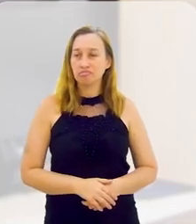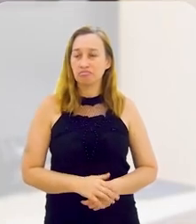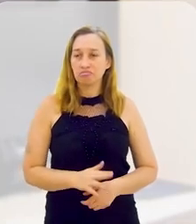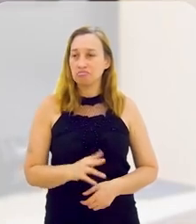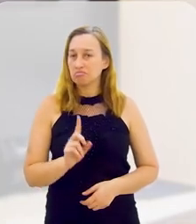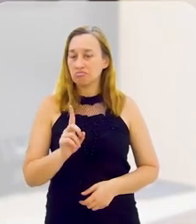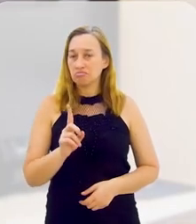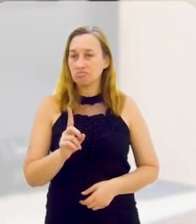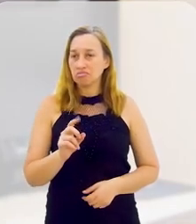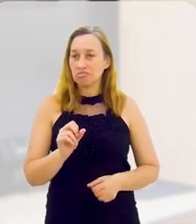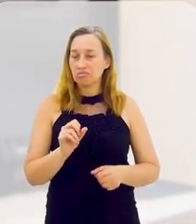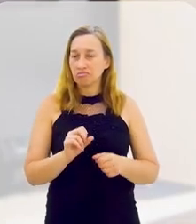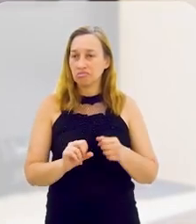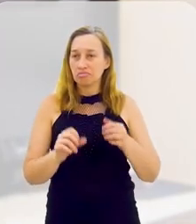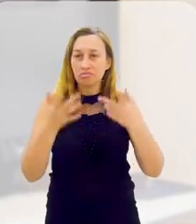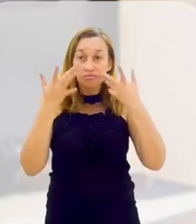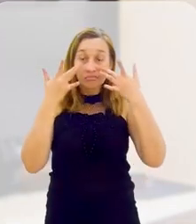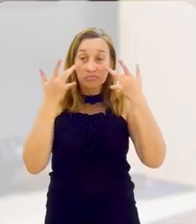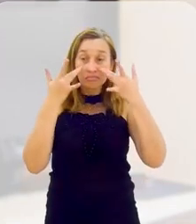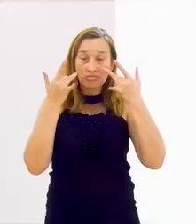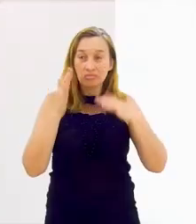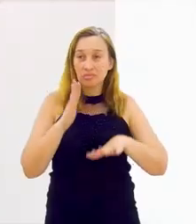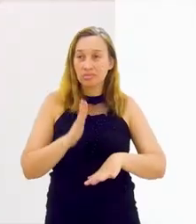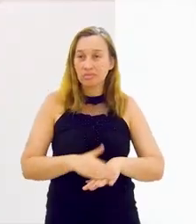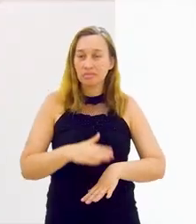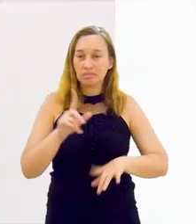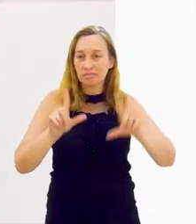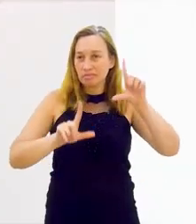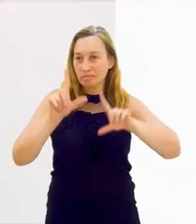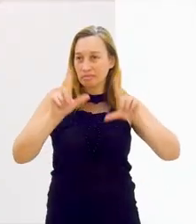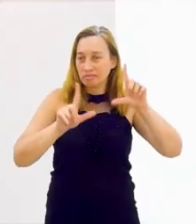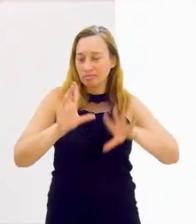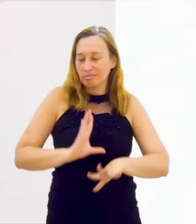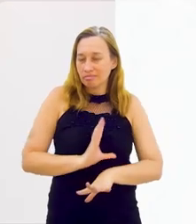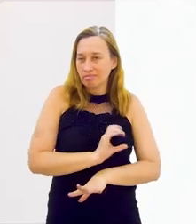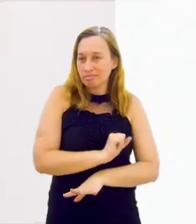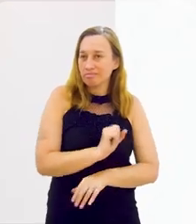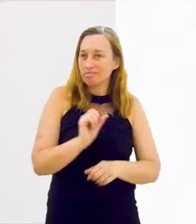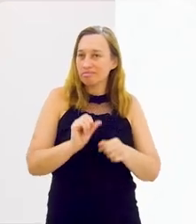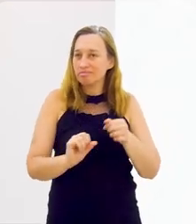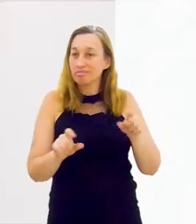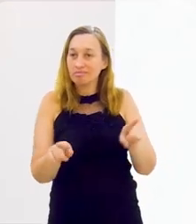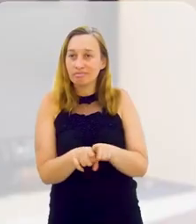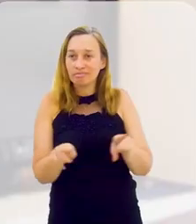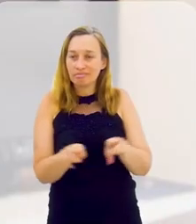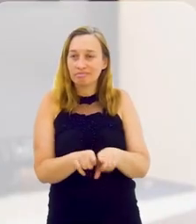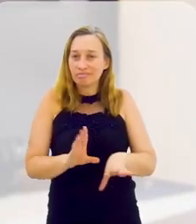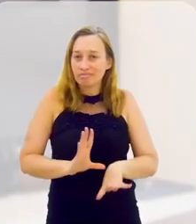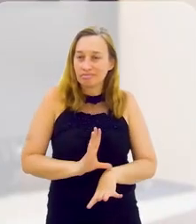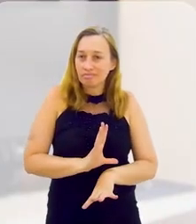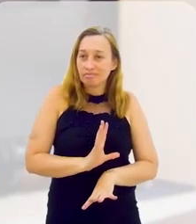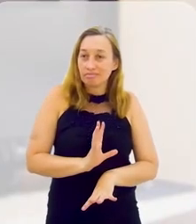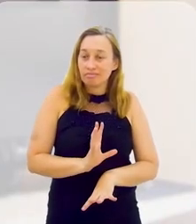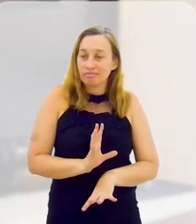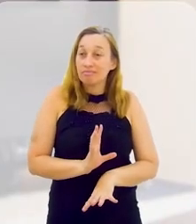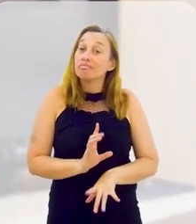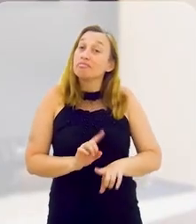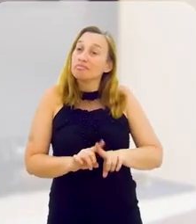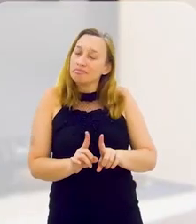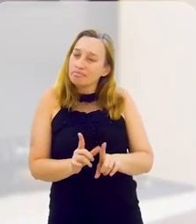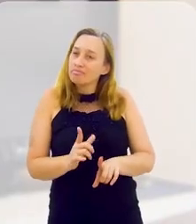Não tenho atuado muito, fico mais aqui na apresentação, que é uma coisa que eu amo fazer também, eu